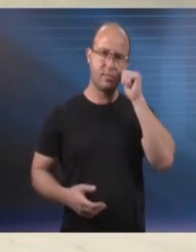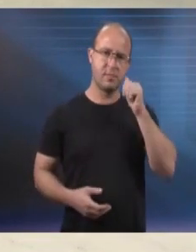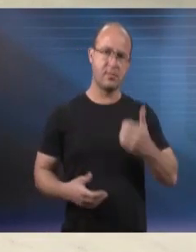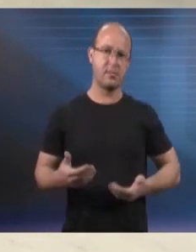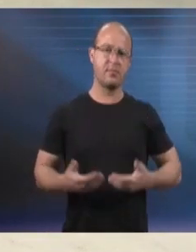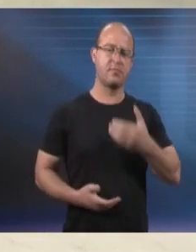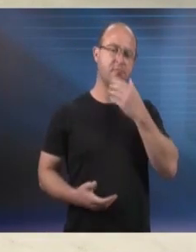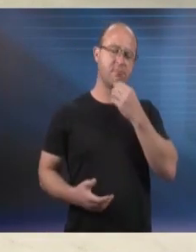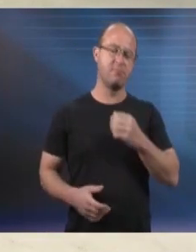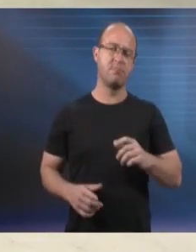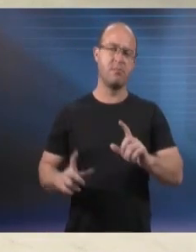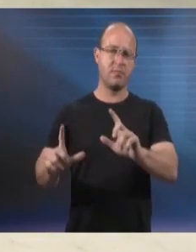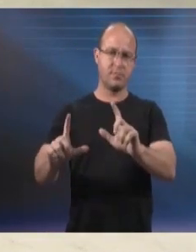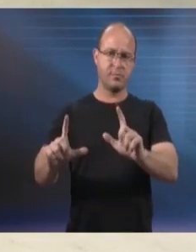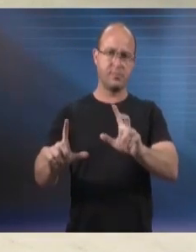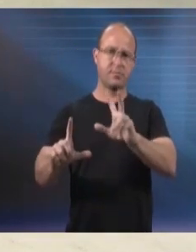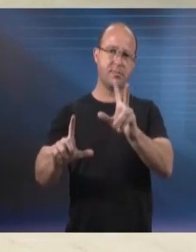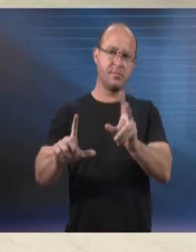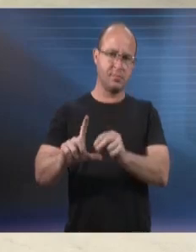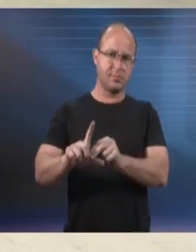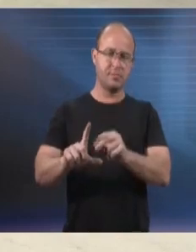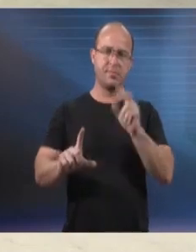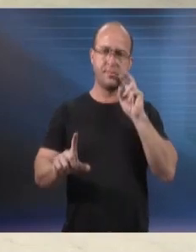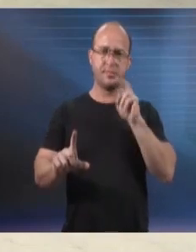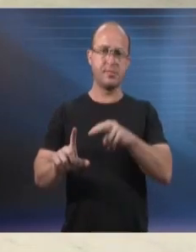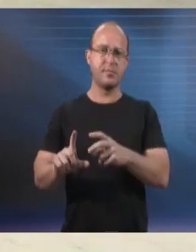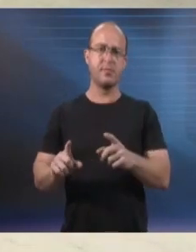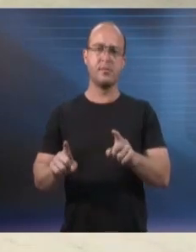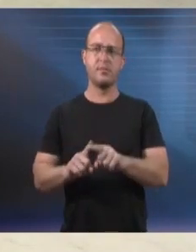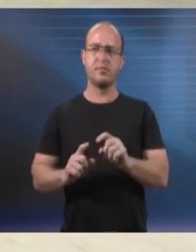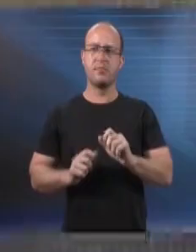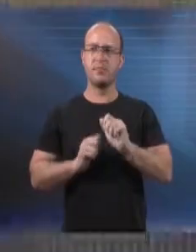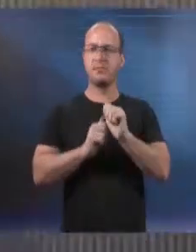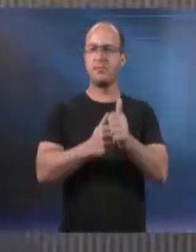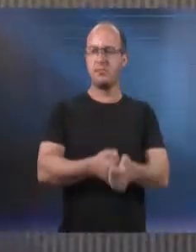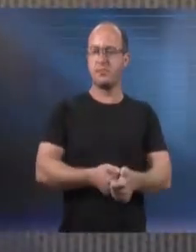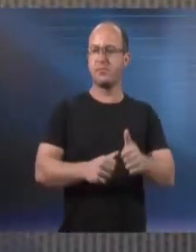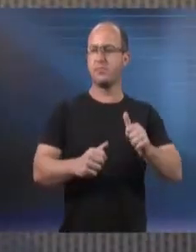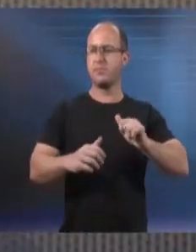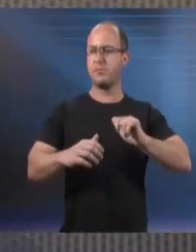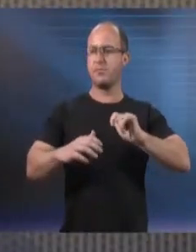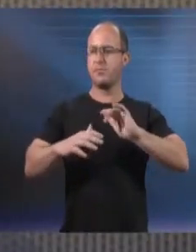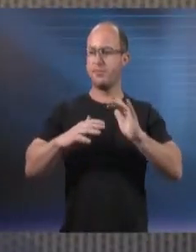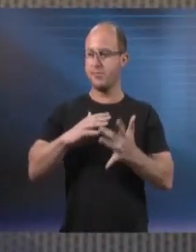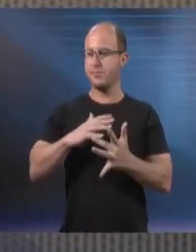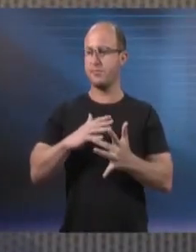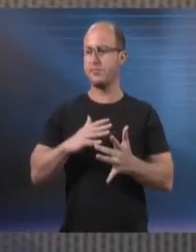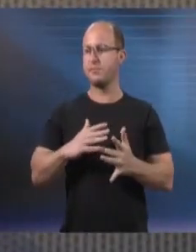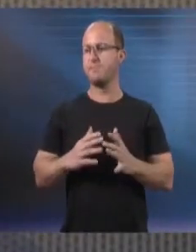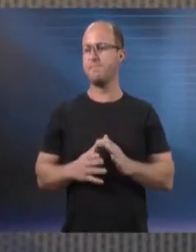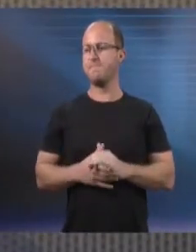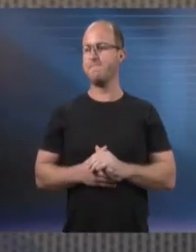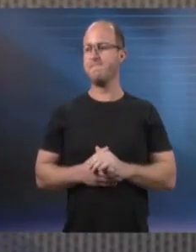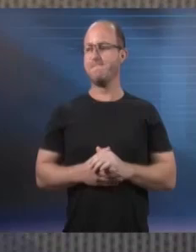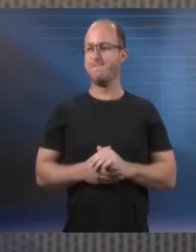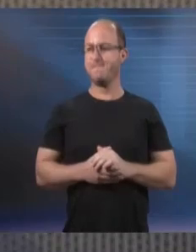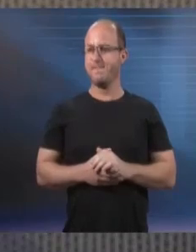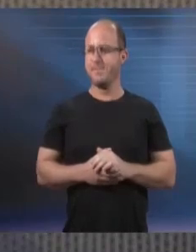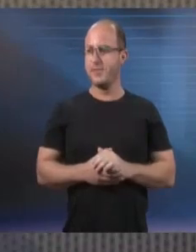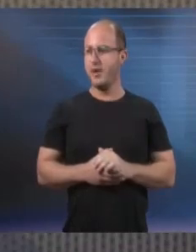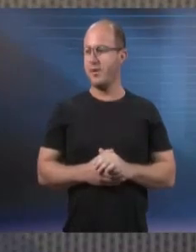nos assiste pela TV Assembleia, quem nos acompanha pelas mídias sociais. Senhor presidente, eu